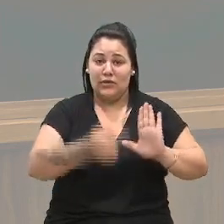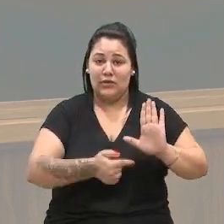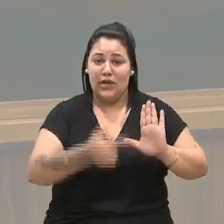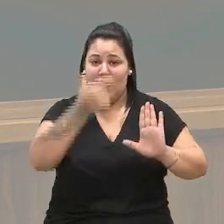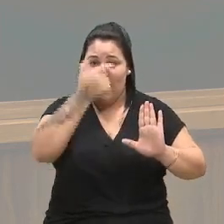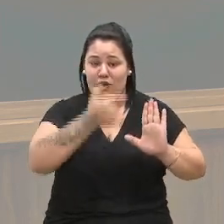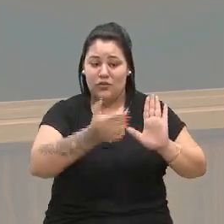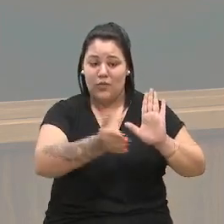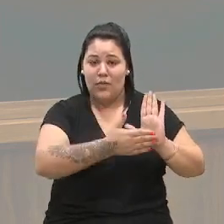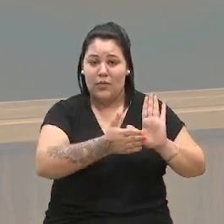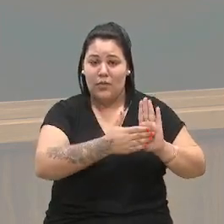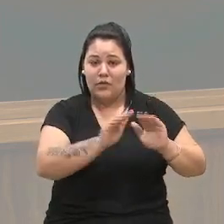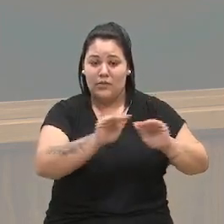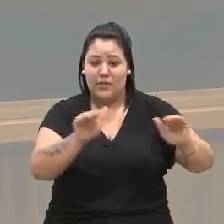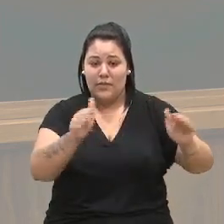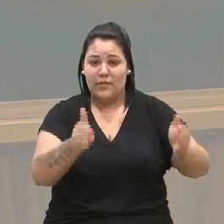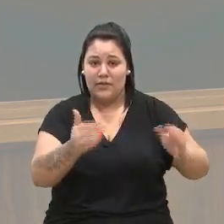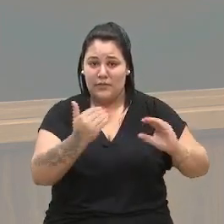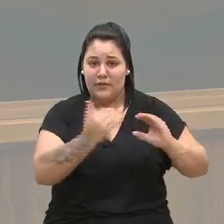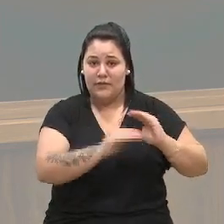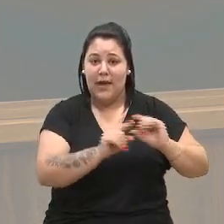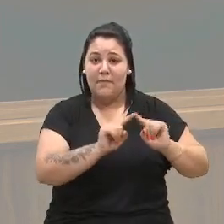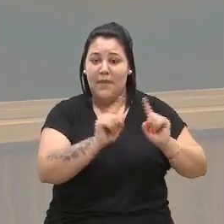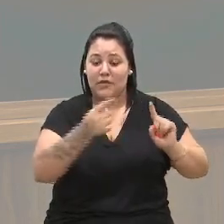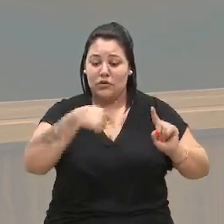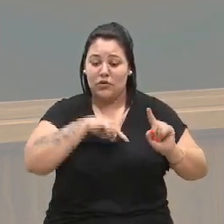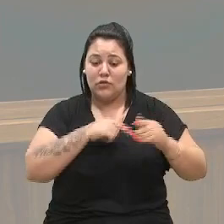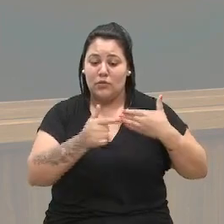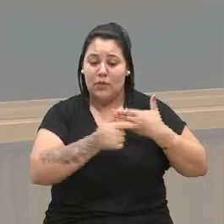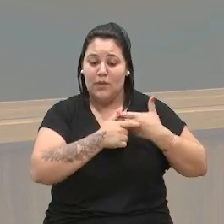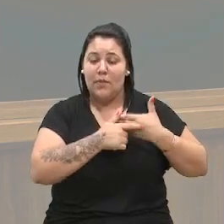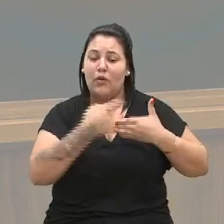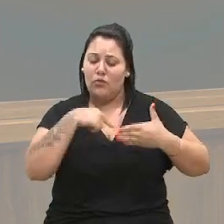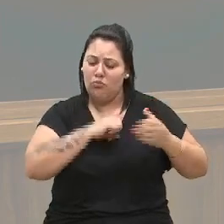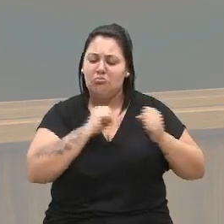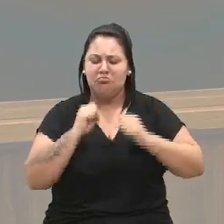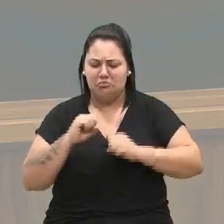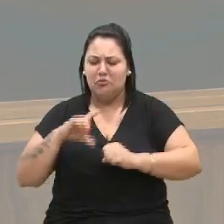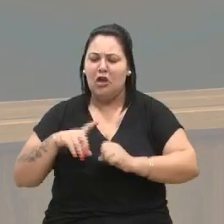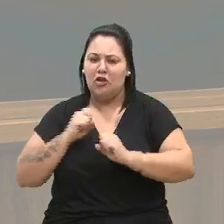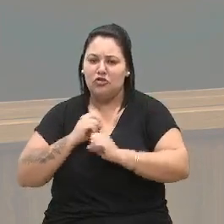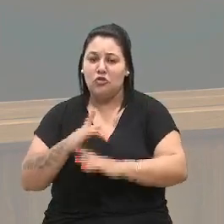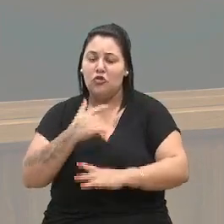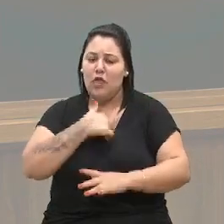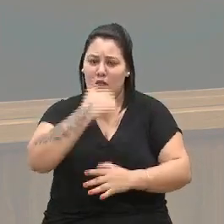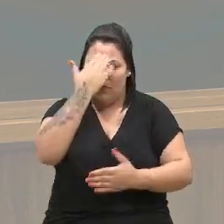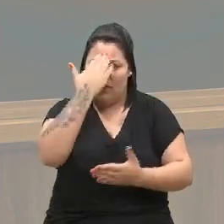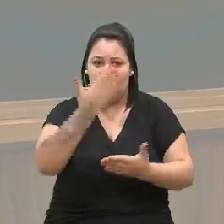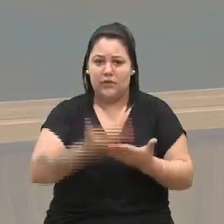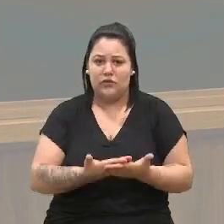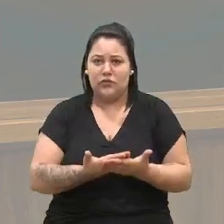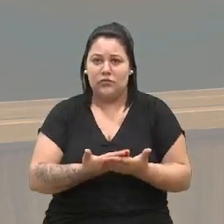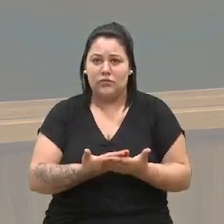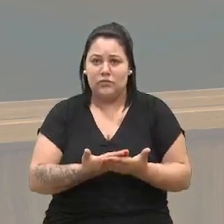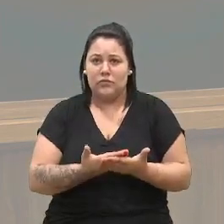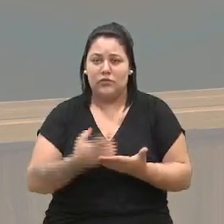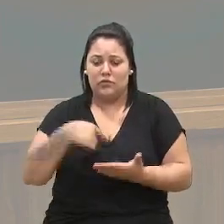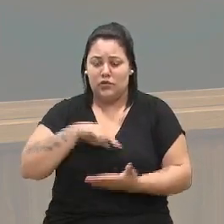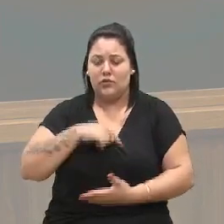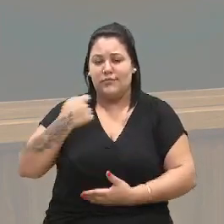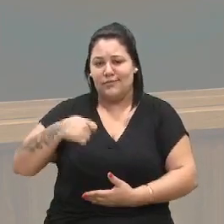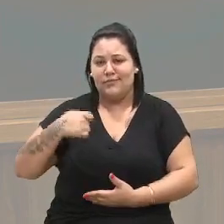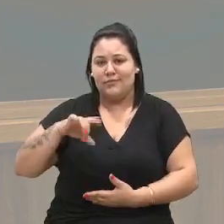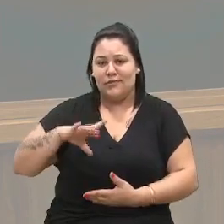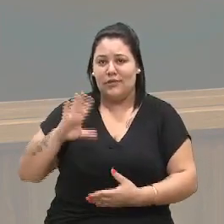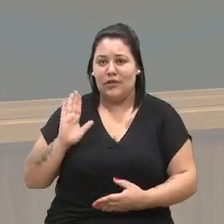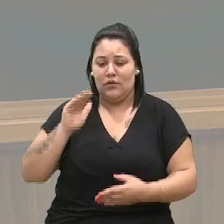para a mesa, mas nós, enquanto vereadores, podemos tomar essa iniciativa. Eu acredito que deveria ter o voto